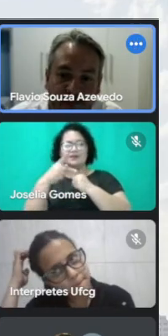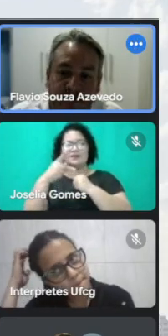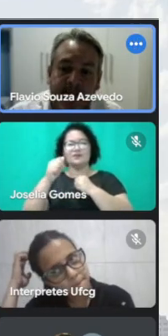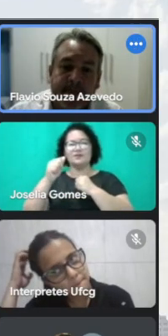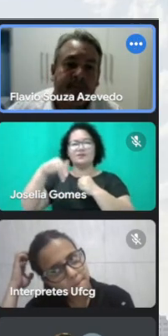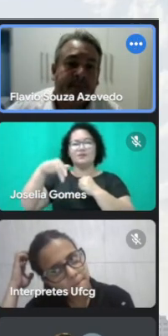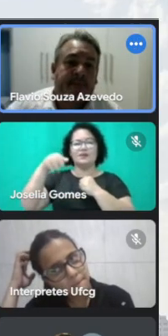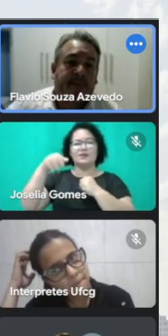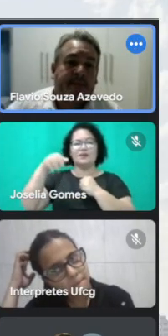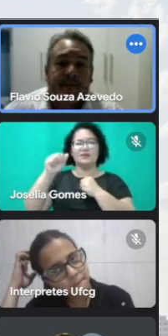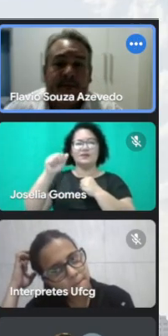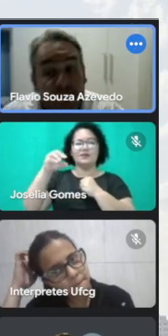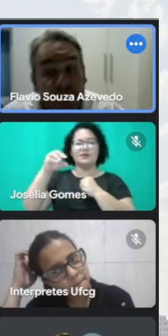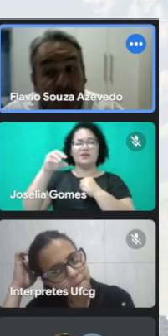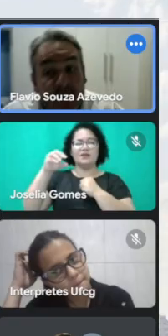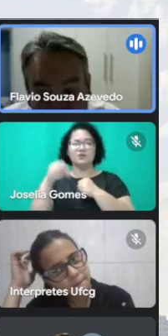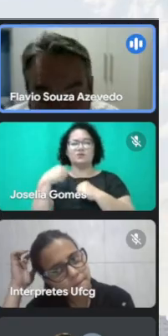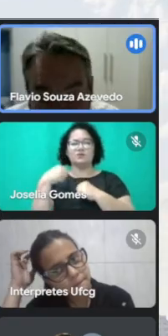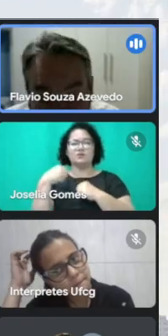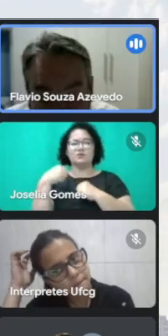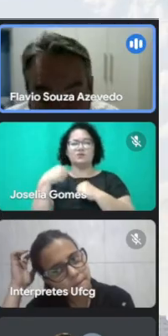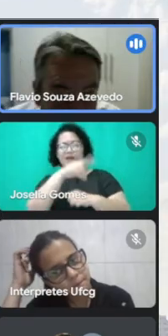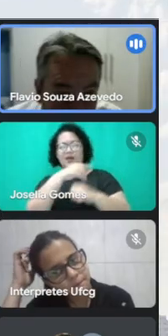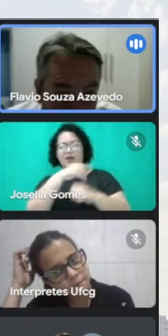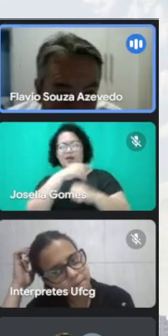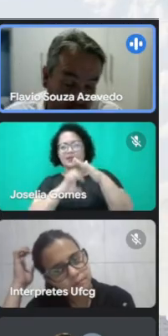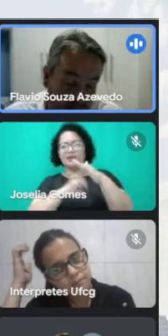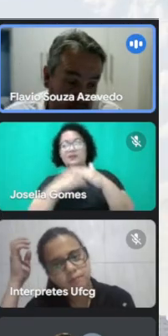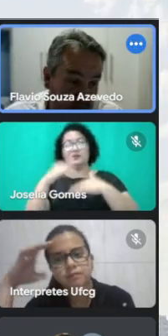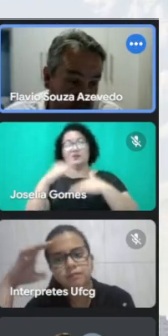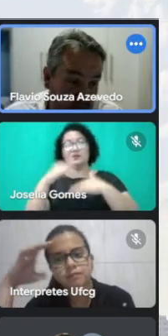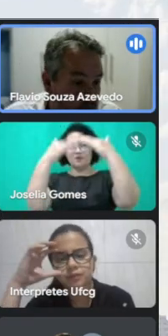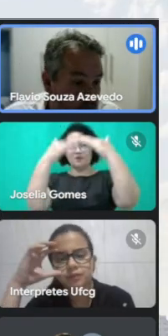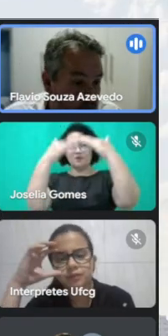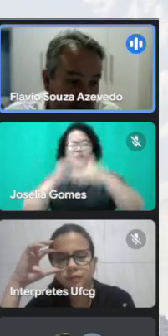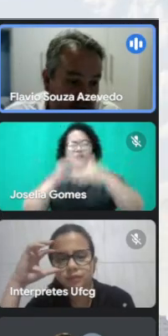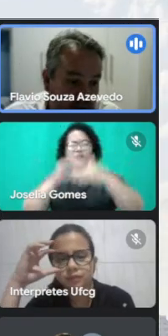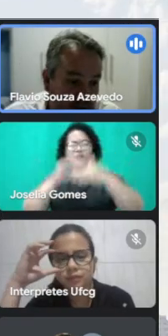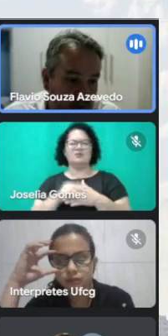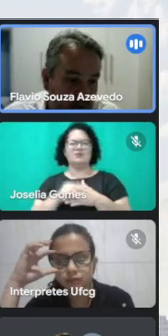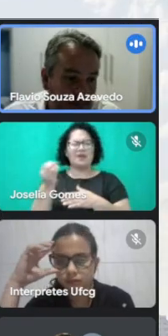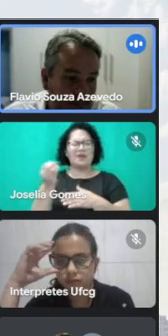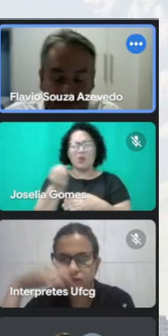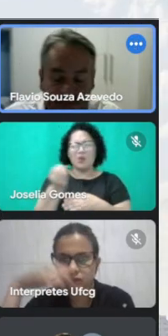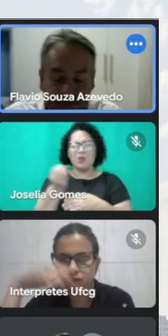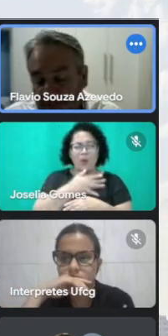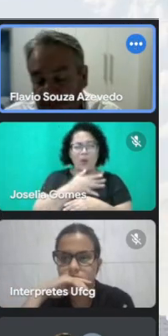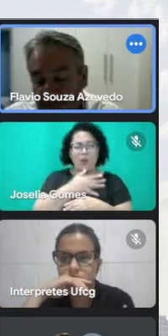estruturas. Essas estruturas não são coisas novas, não são coisas desse século.